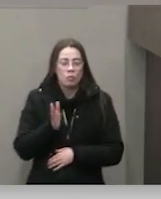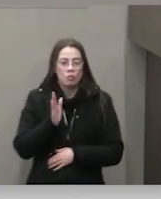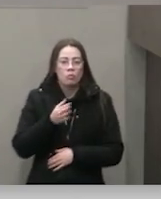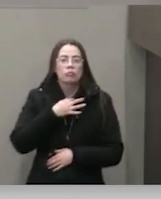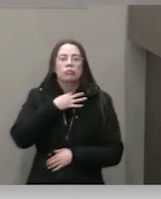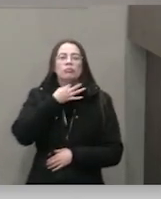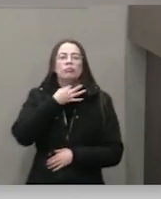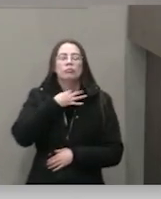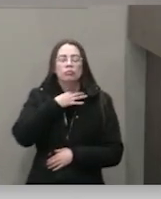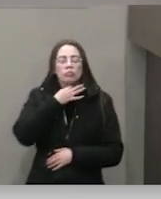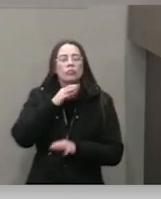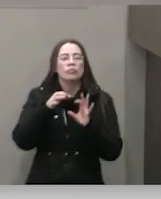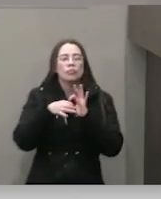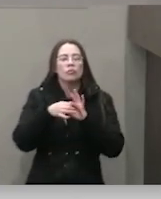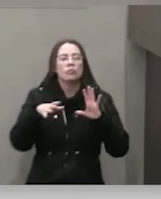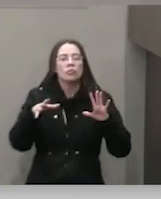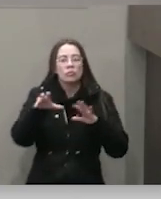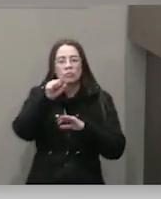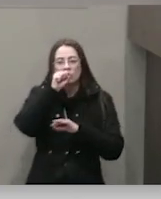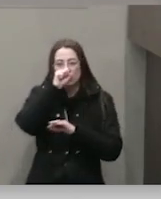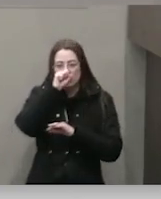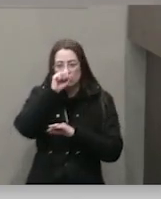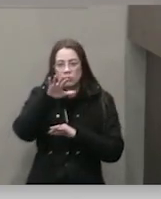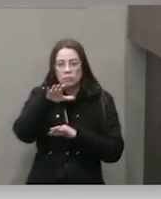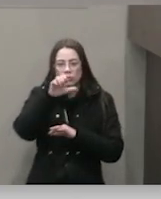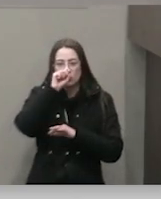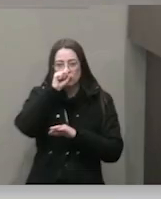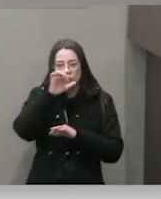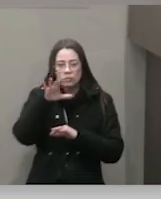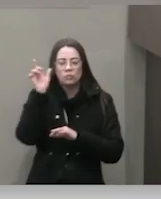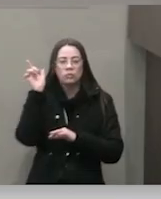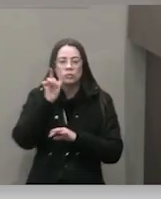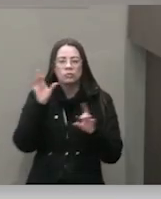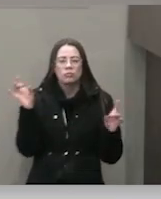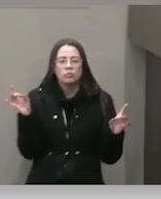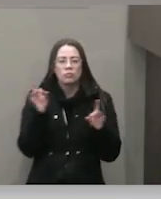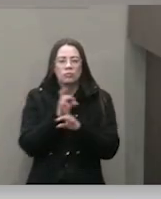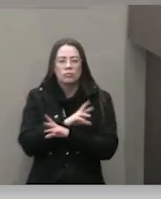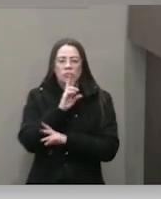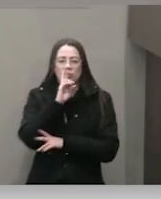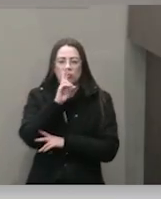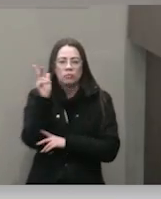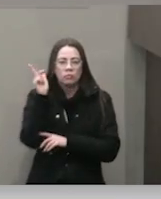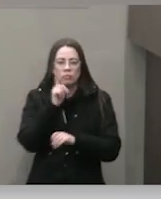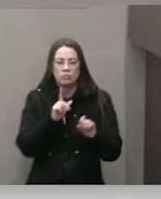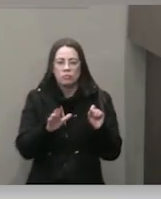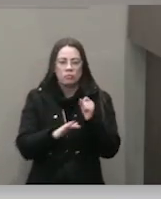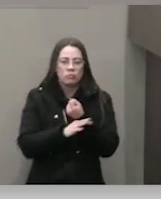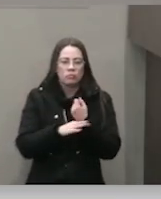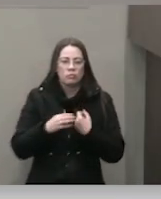desobstruído, e a pronta resposta desses nobres guerreiros garantiram a vida dessa criança.